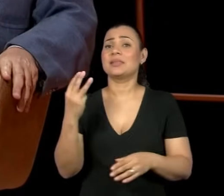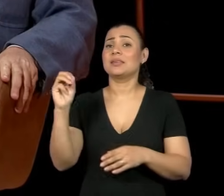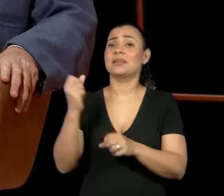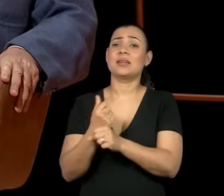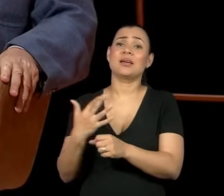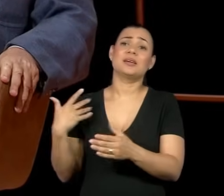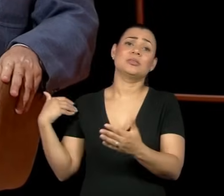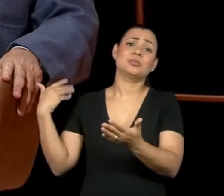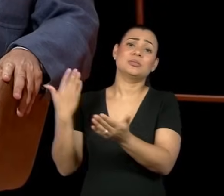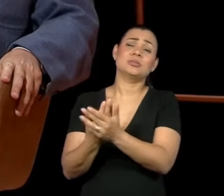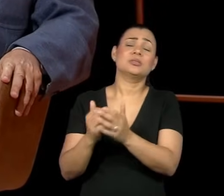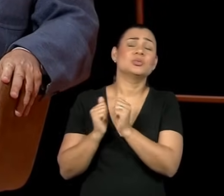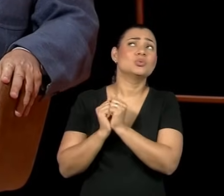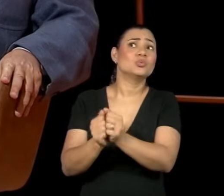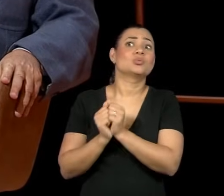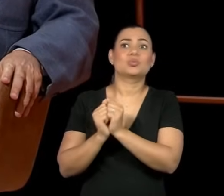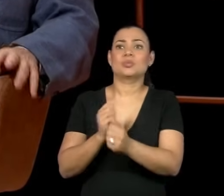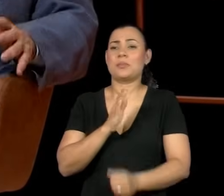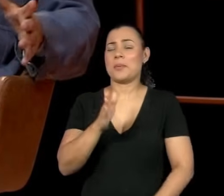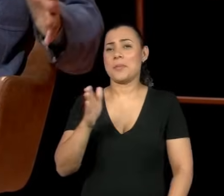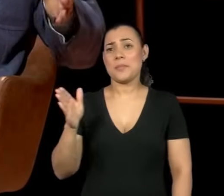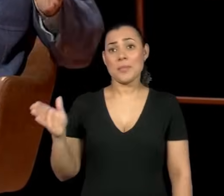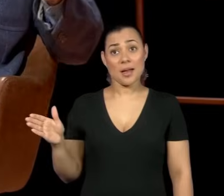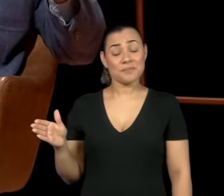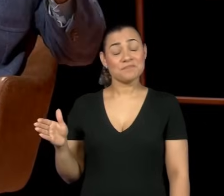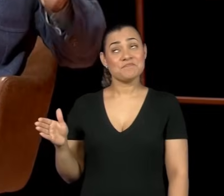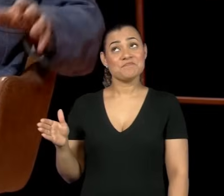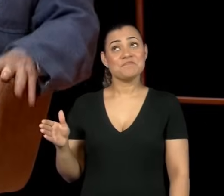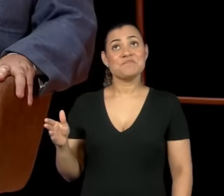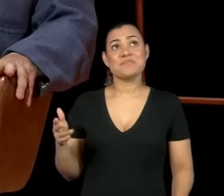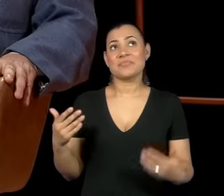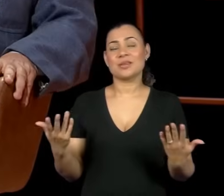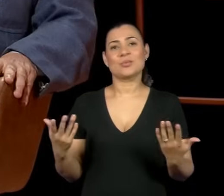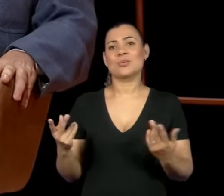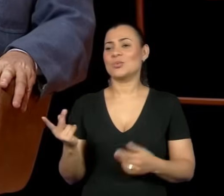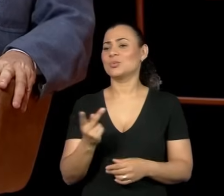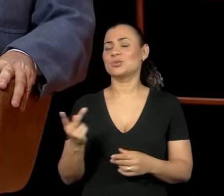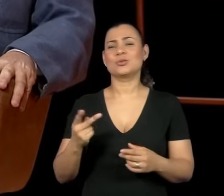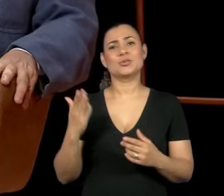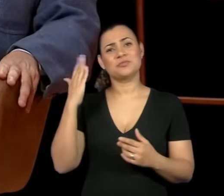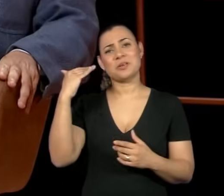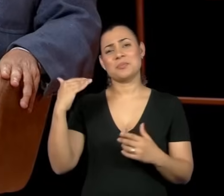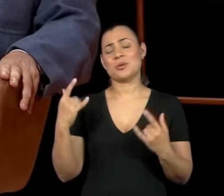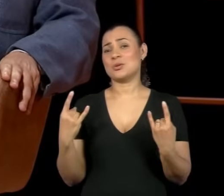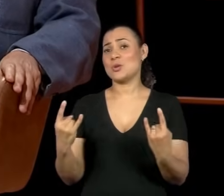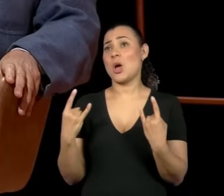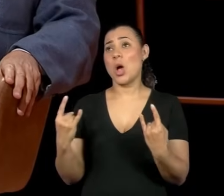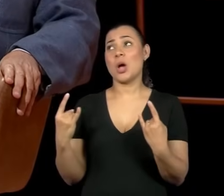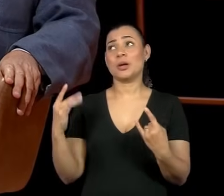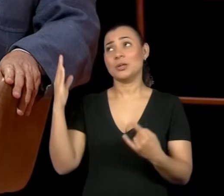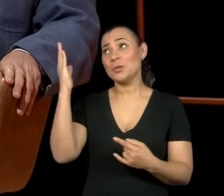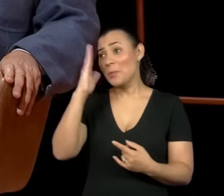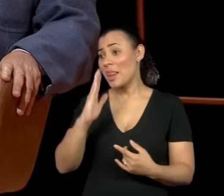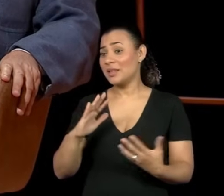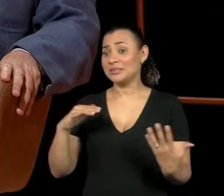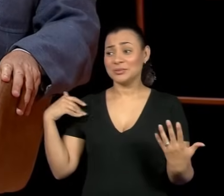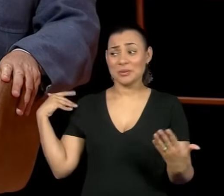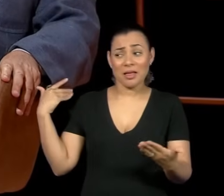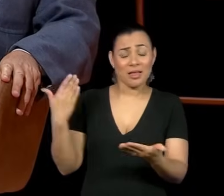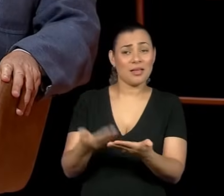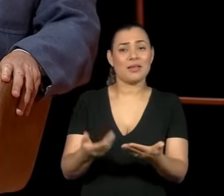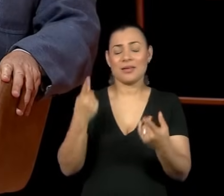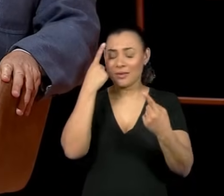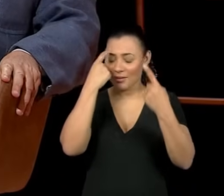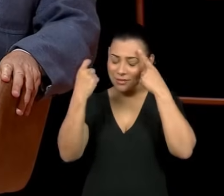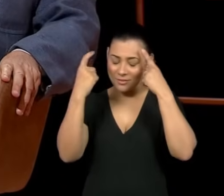né? E os dois são os maiores talentos do rock do Brasil, de todos os tempos, e criativos.